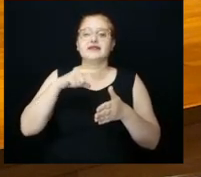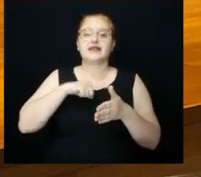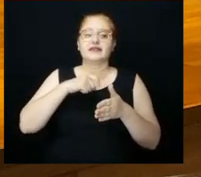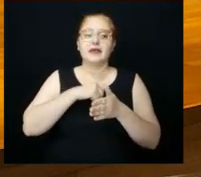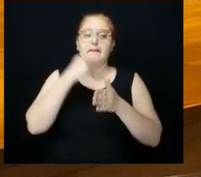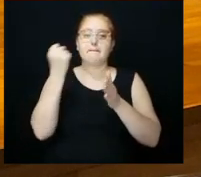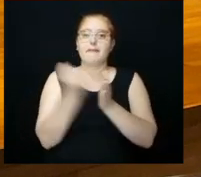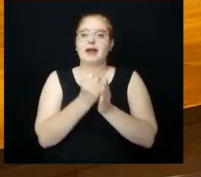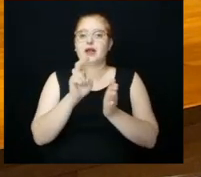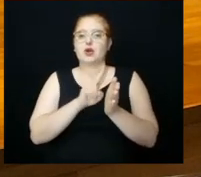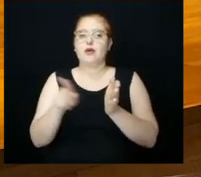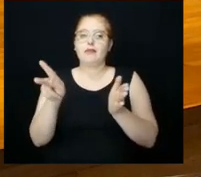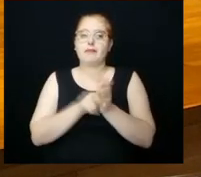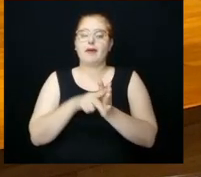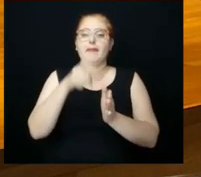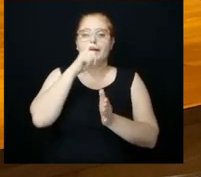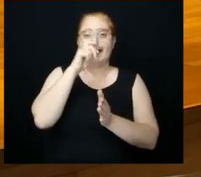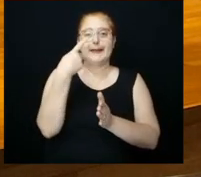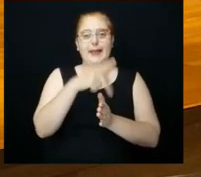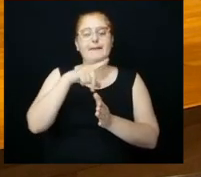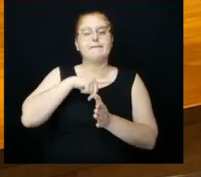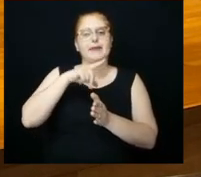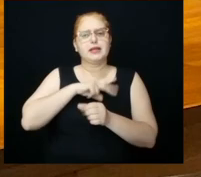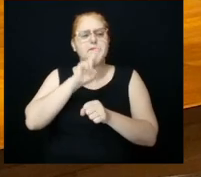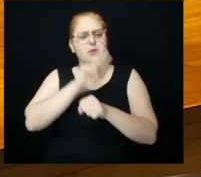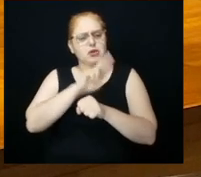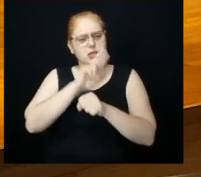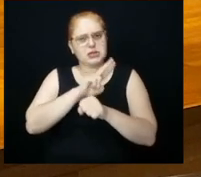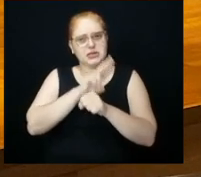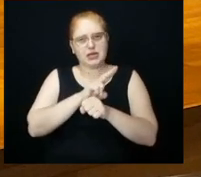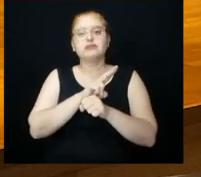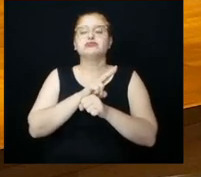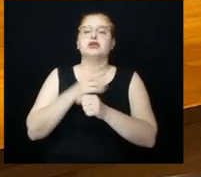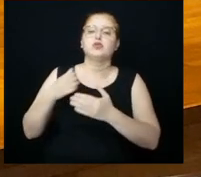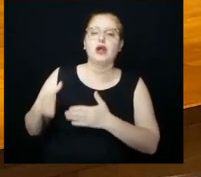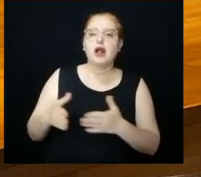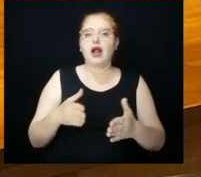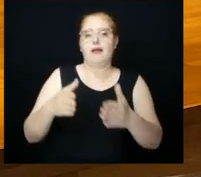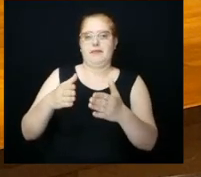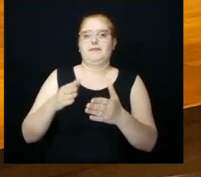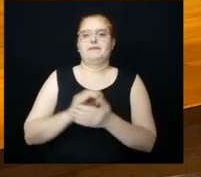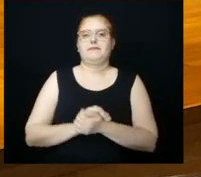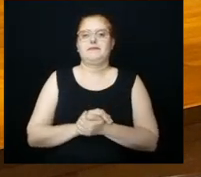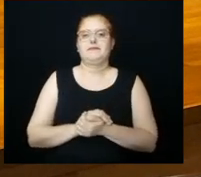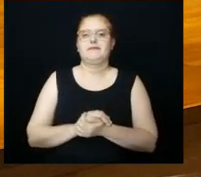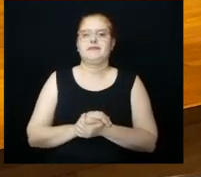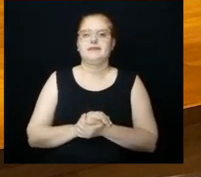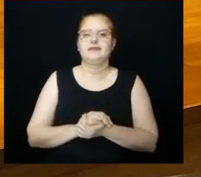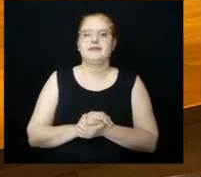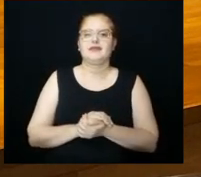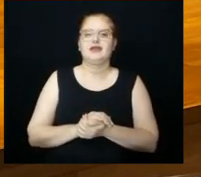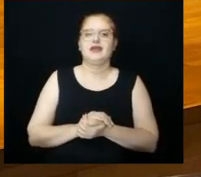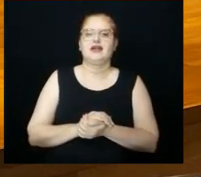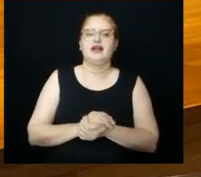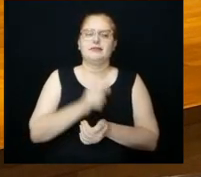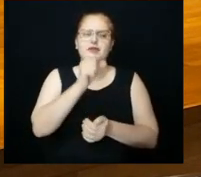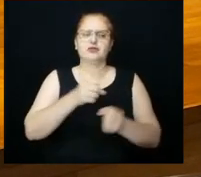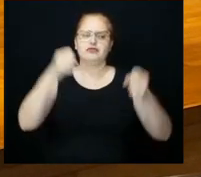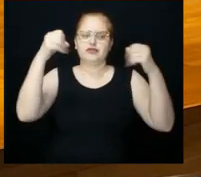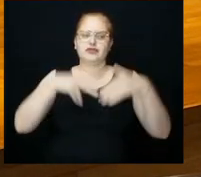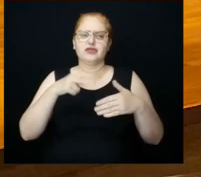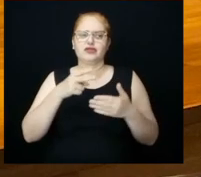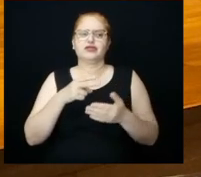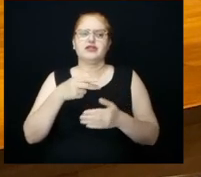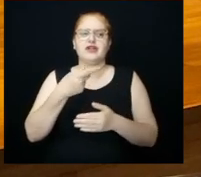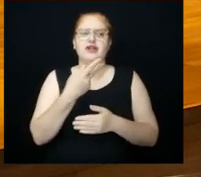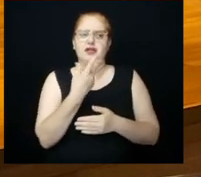dele para que, então, ele tenha esta proteção na sua jornada. Ele segue o feiticeiro e ele, então,